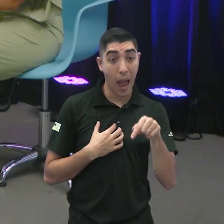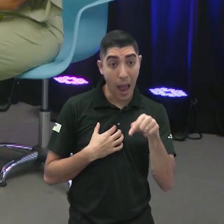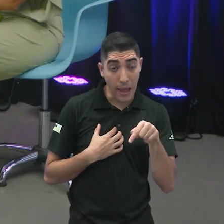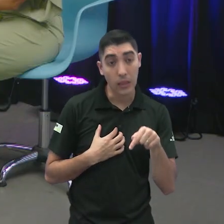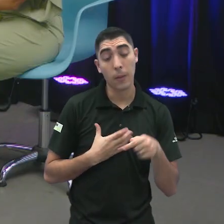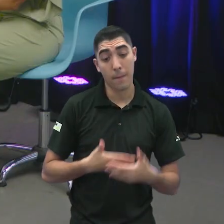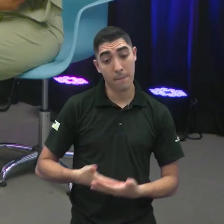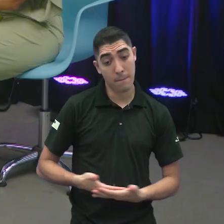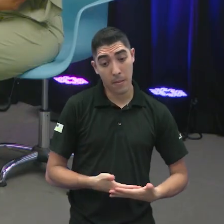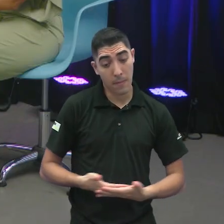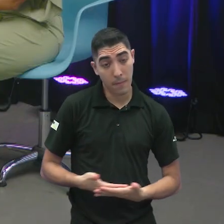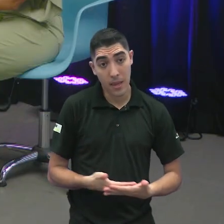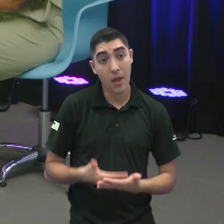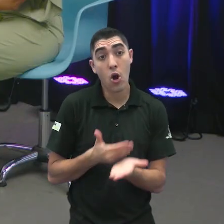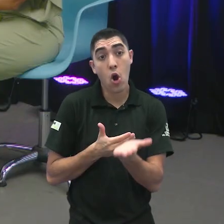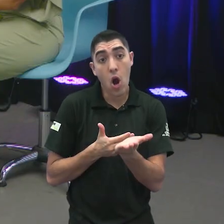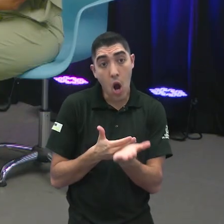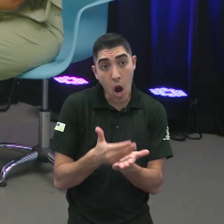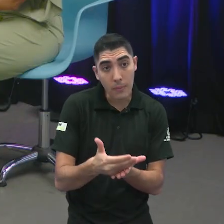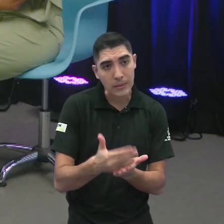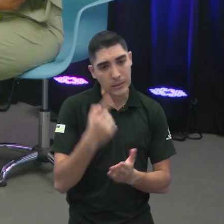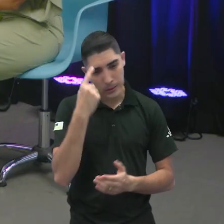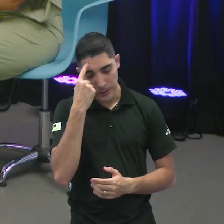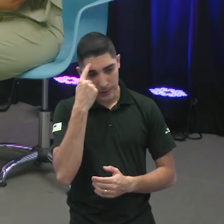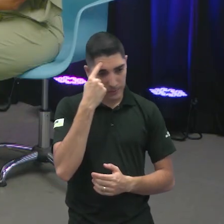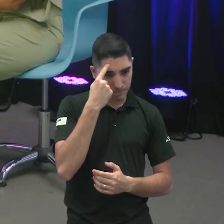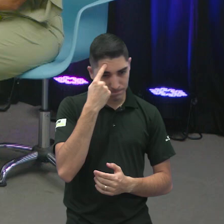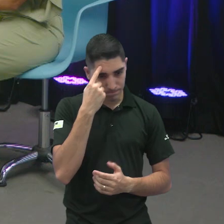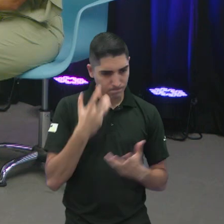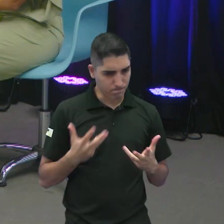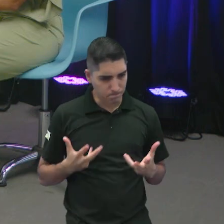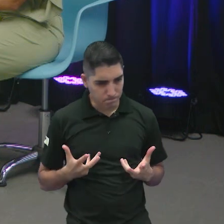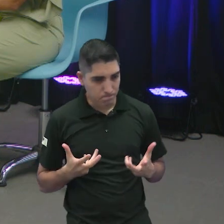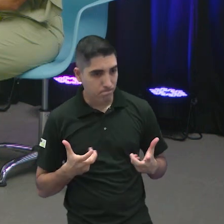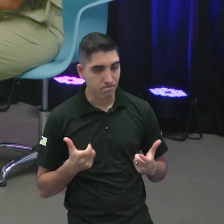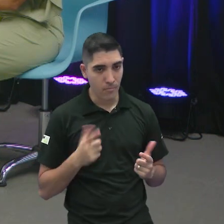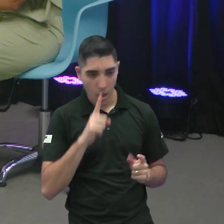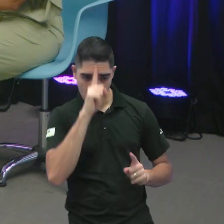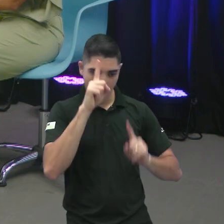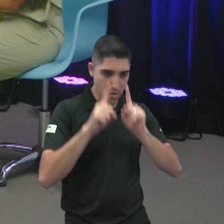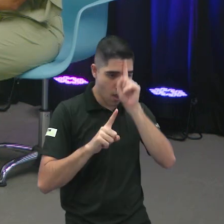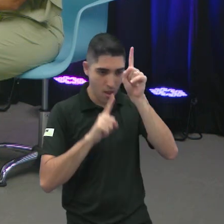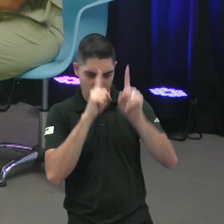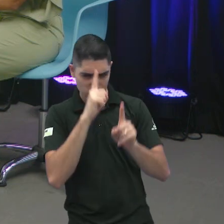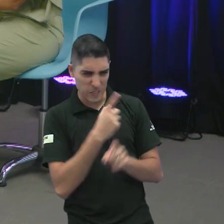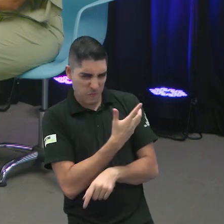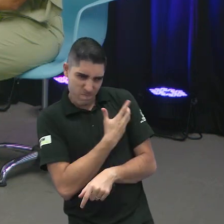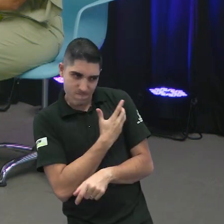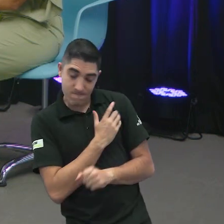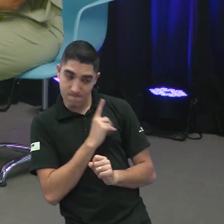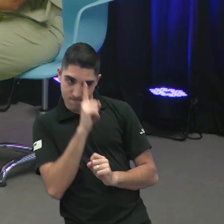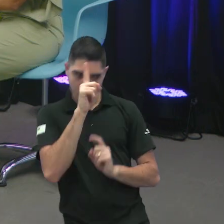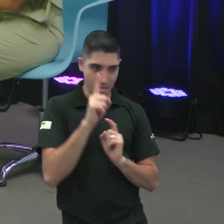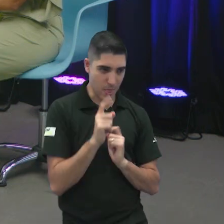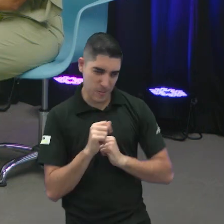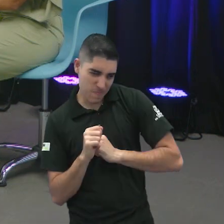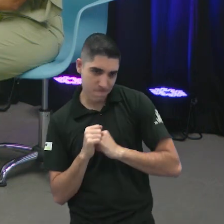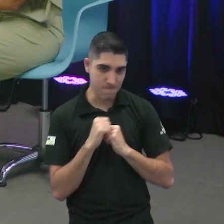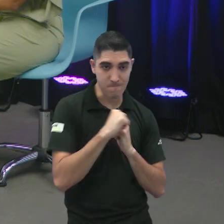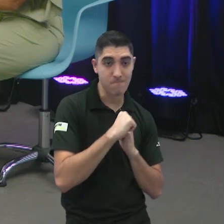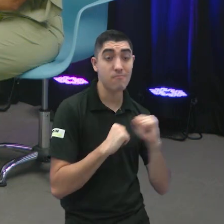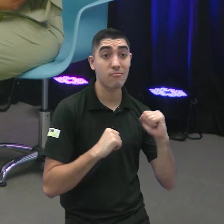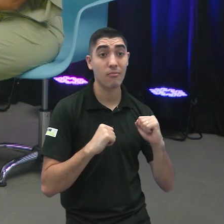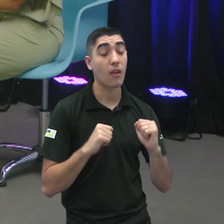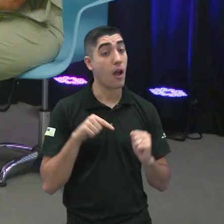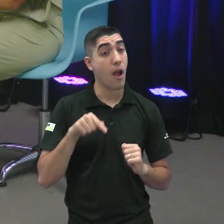a habilidade para conseguir combater essa rejeição, que é a habilidade da criatividade. Por quê? Nesse período, é um período onde estão